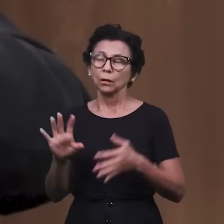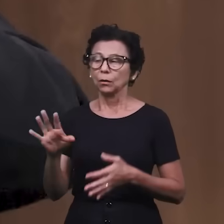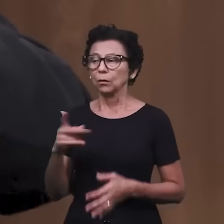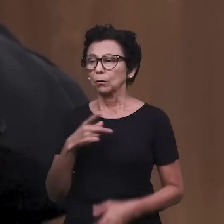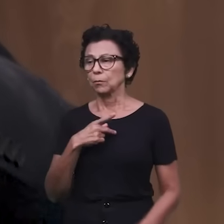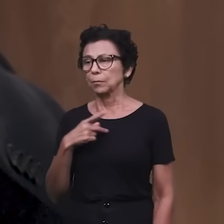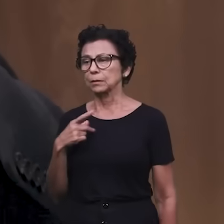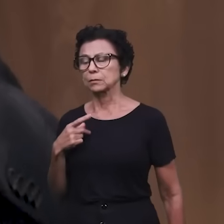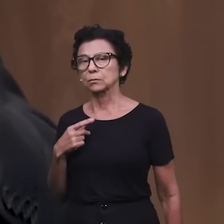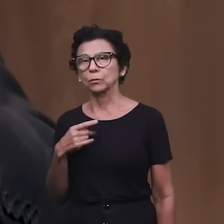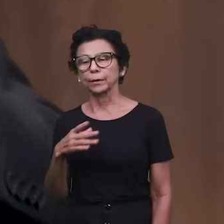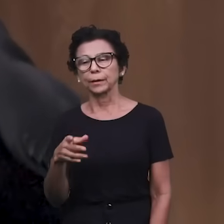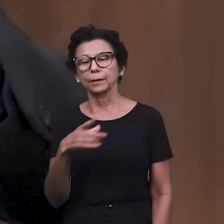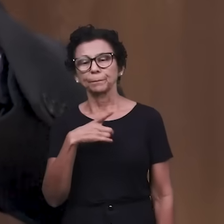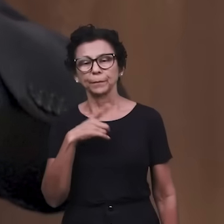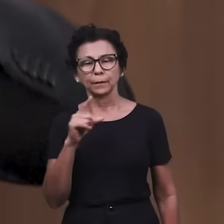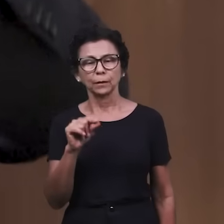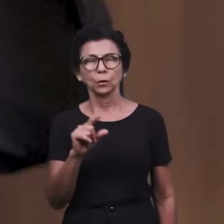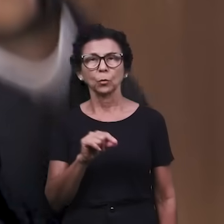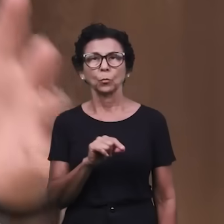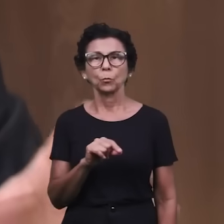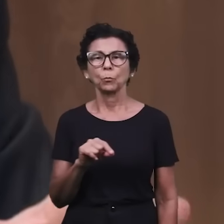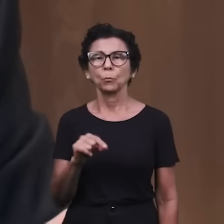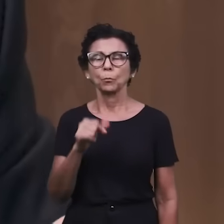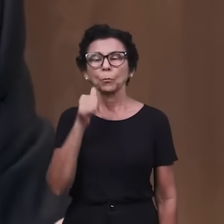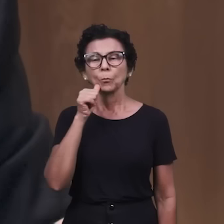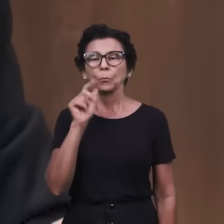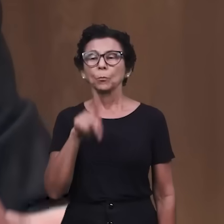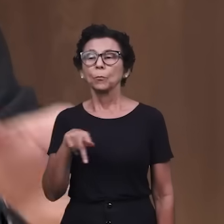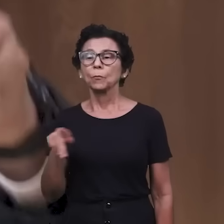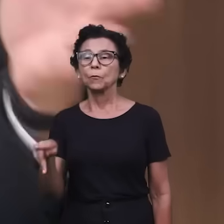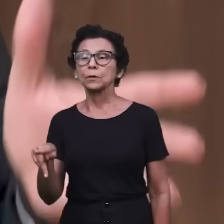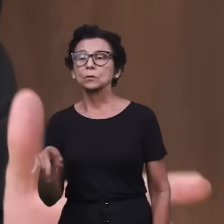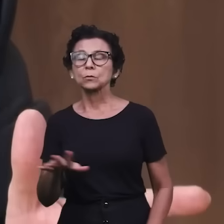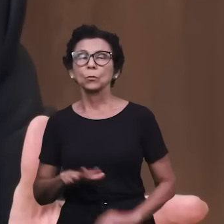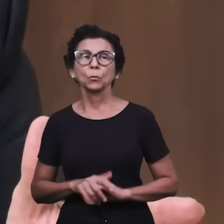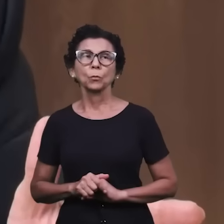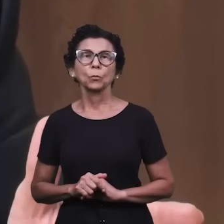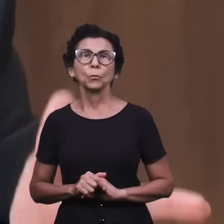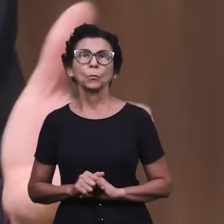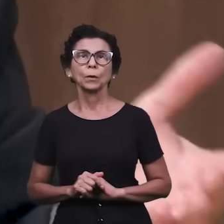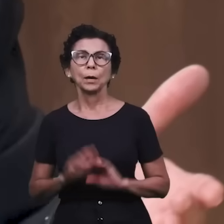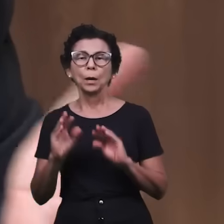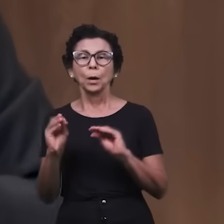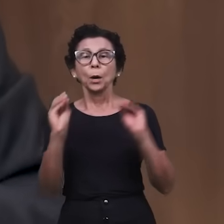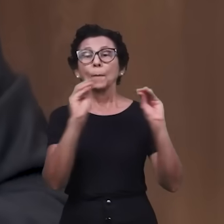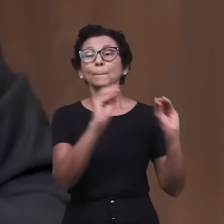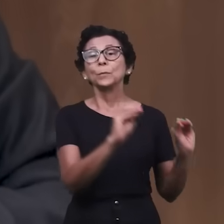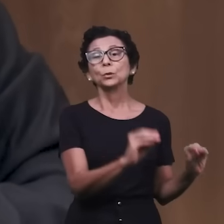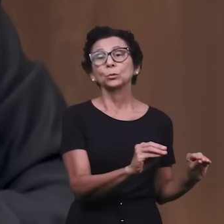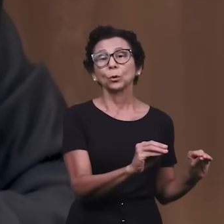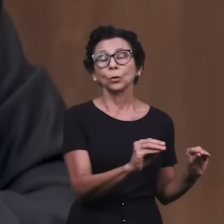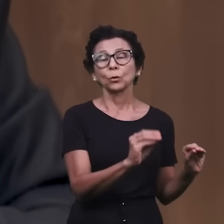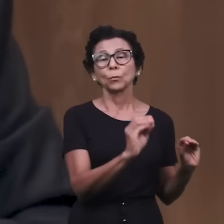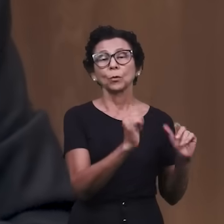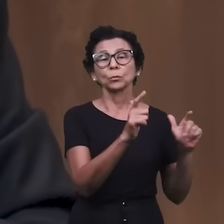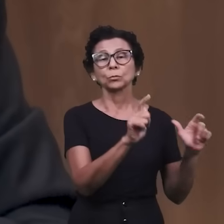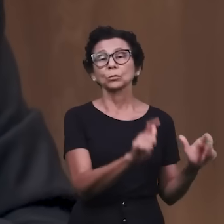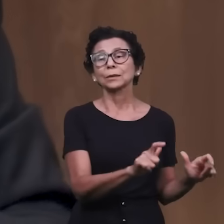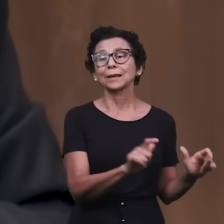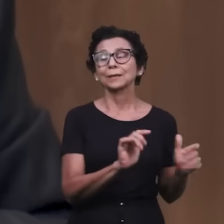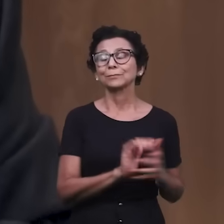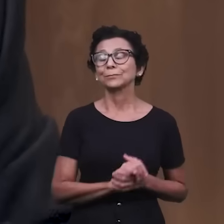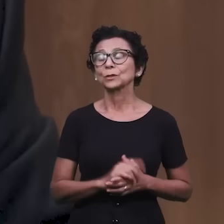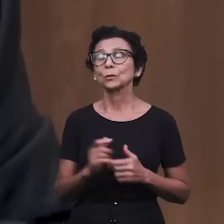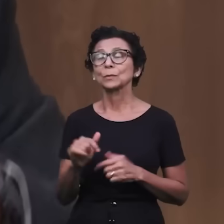Pastor, nós estamos com uma professora que se mudou. Então nós precisamos levantar uma nova